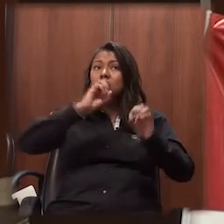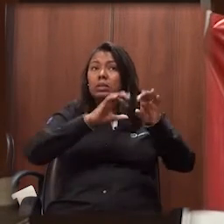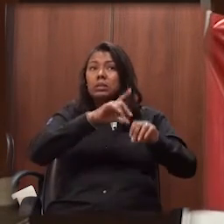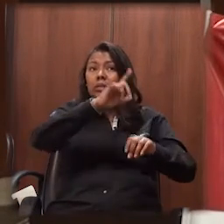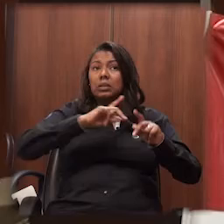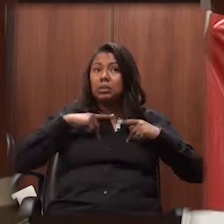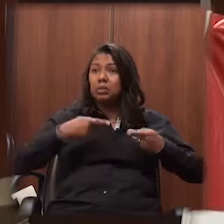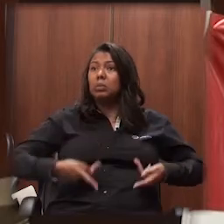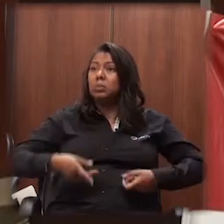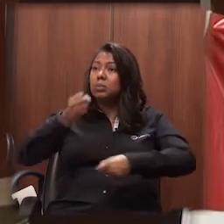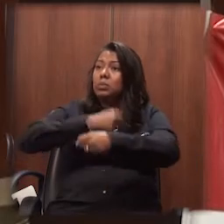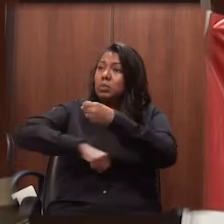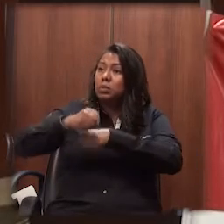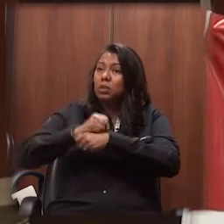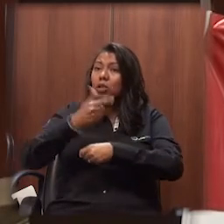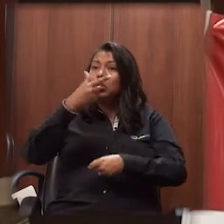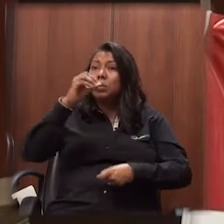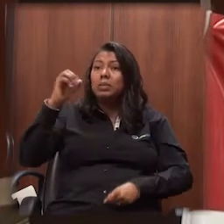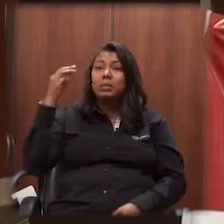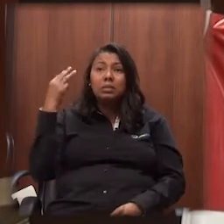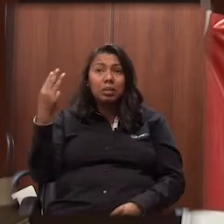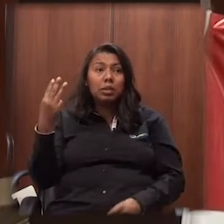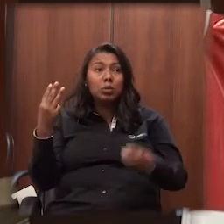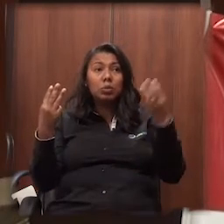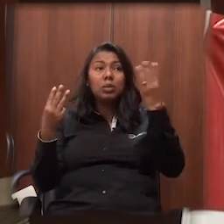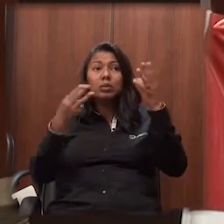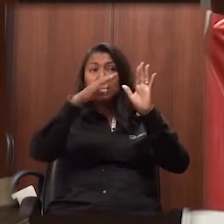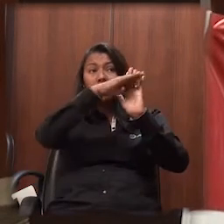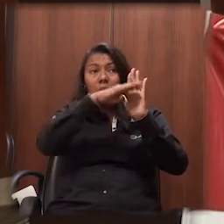de 2003. O terceiro Programa Nacional de